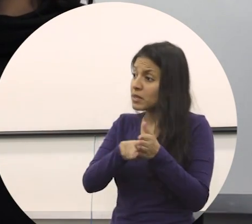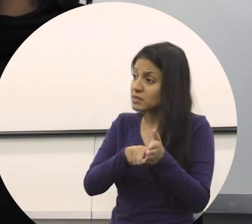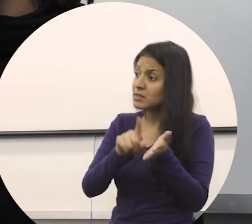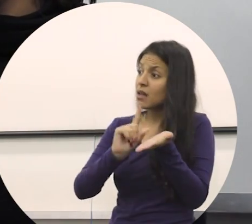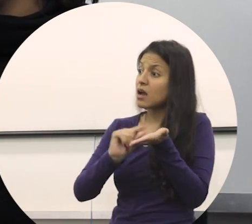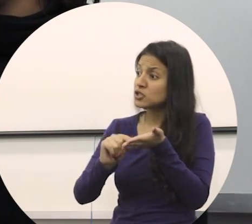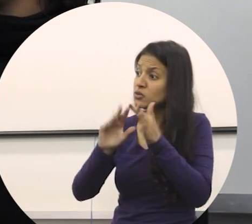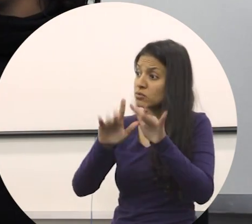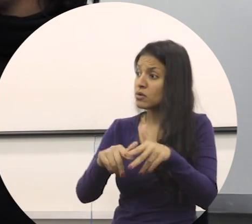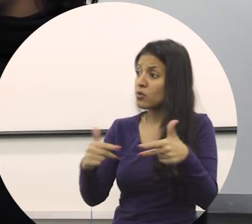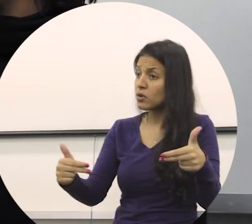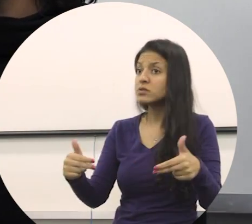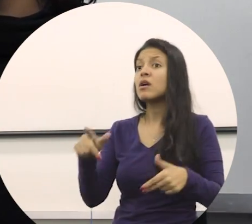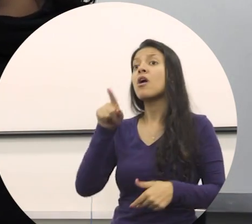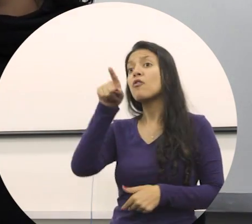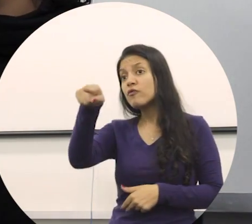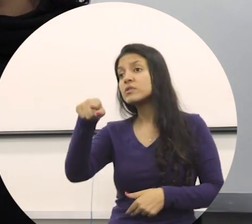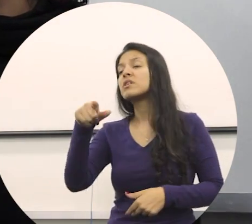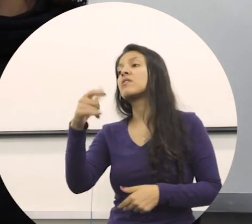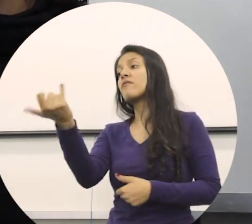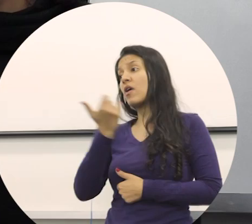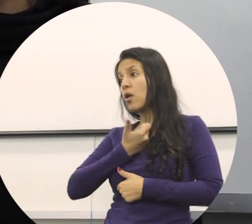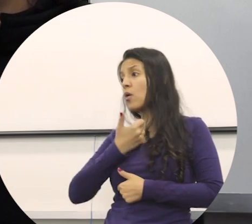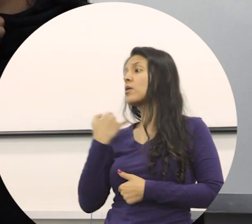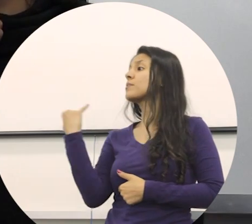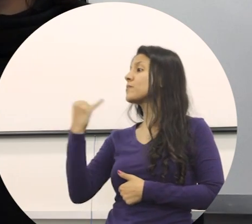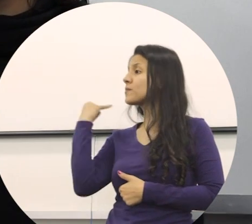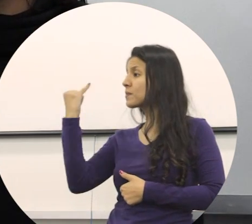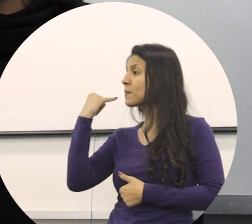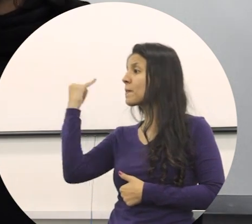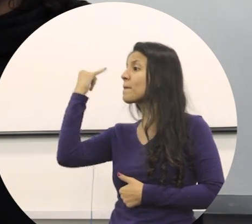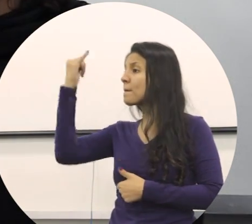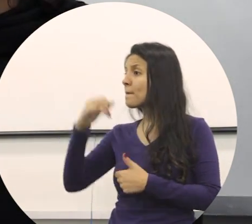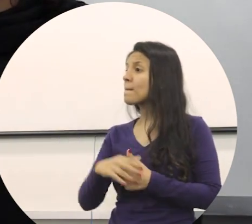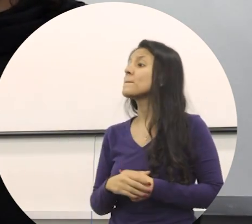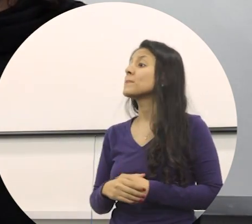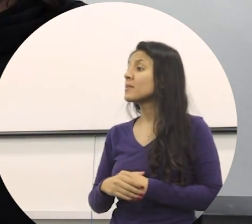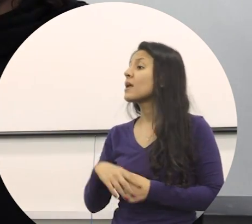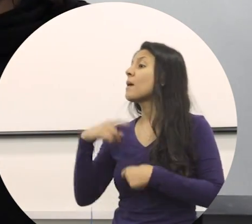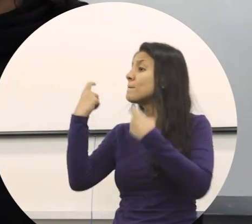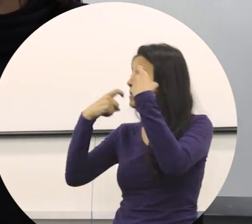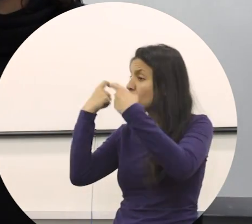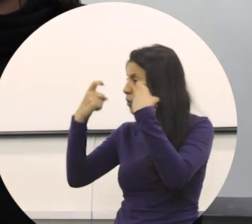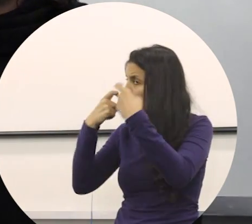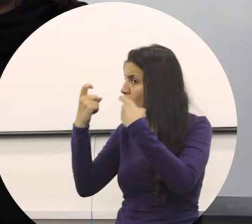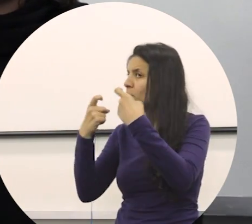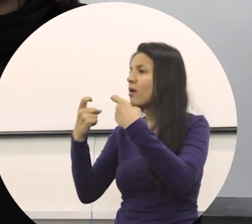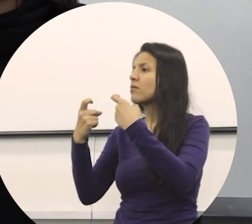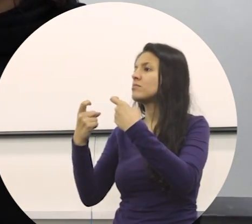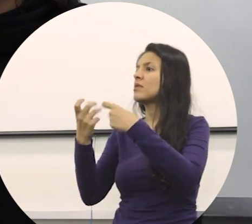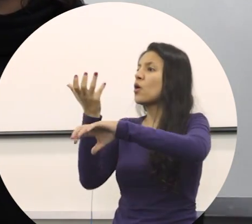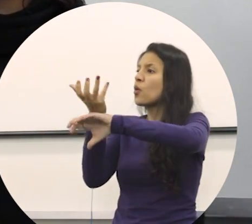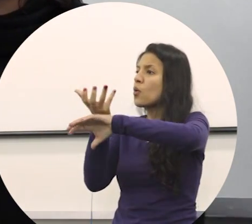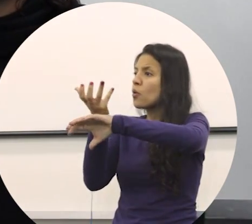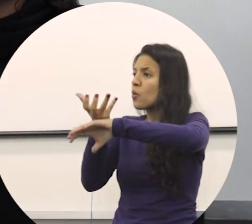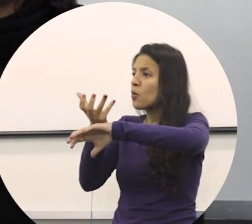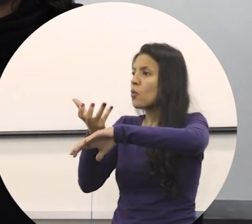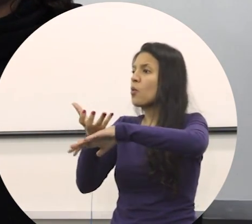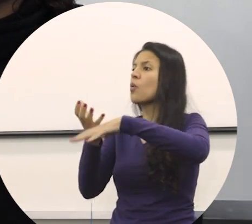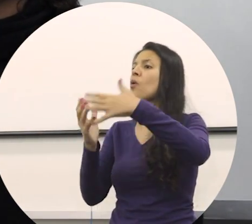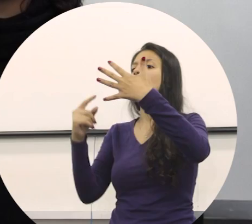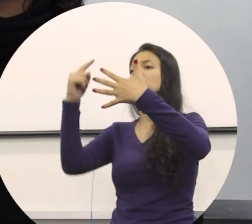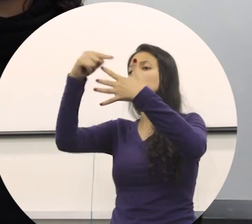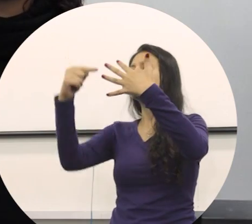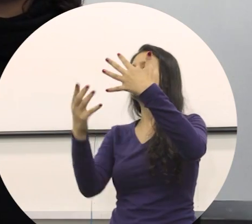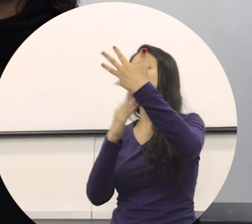que você falou, é muito importante essa questão. Me preocupa muito a redução curricular, de tirar, porque isso aqui não é